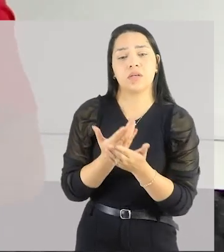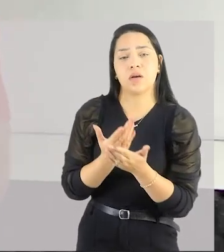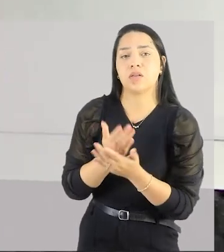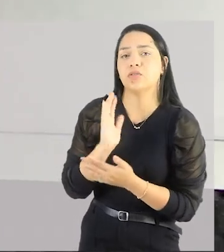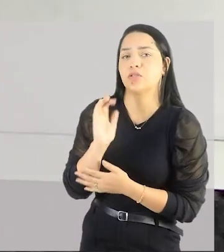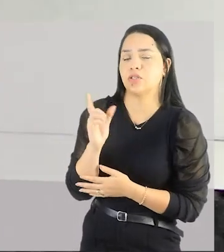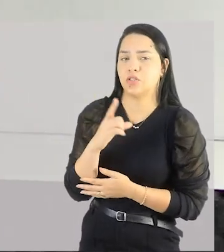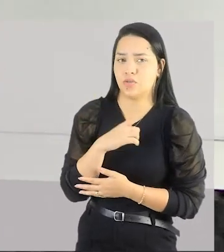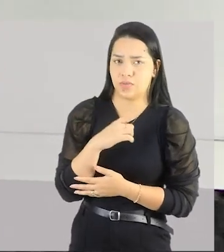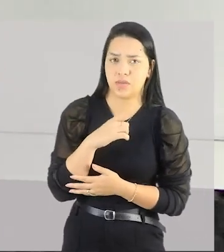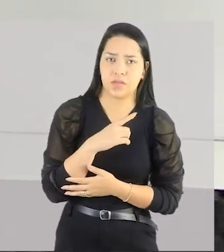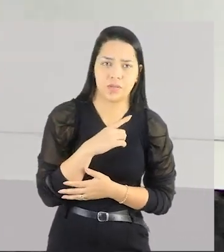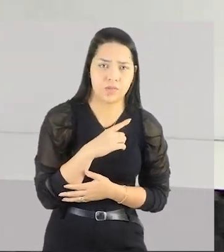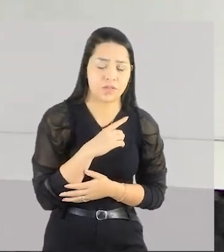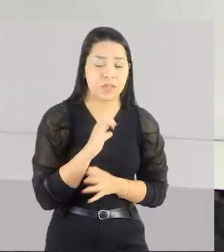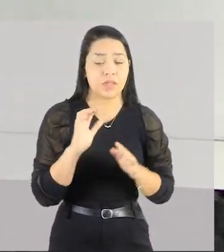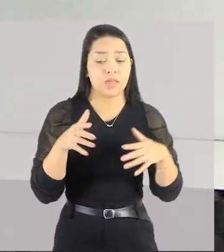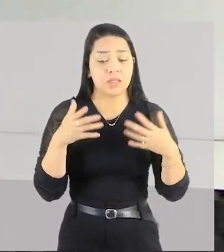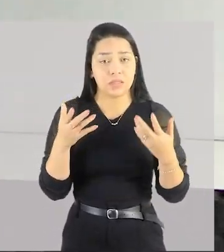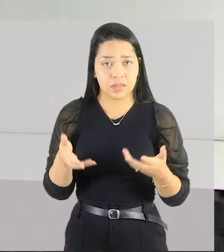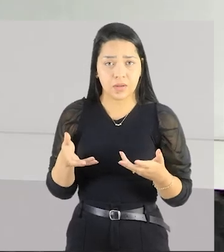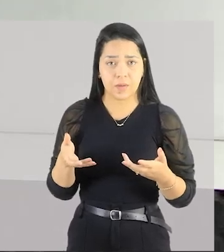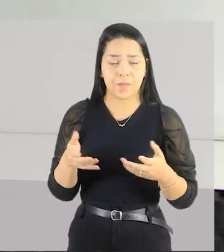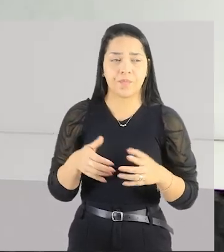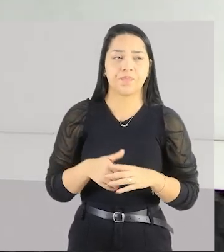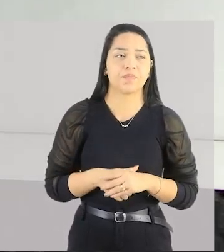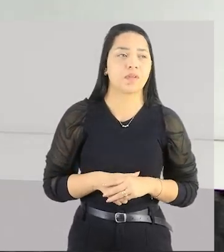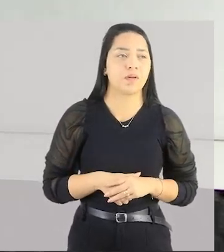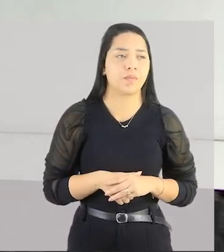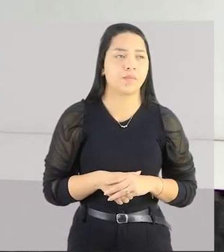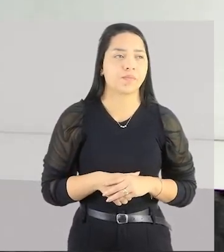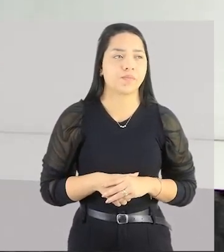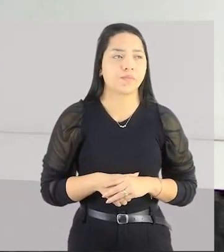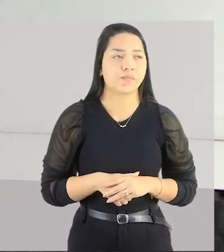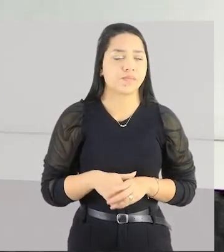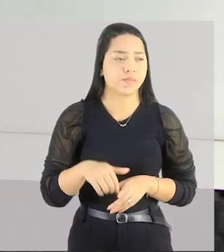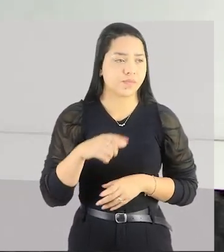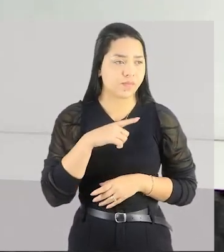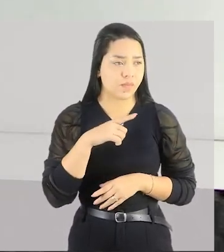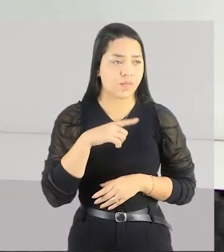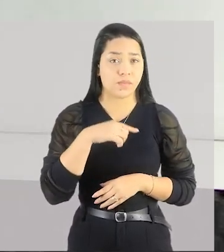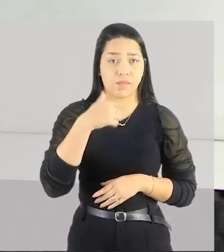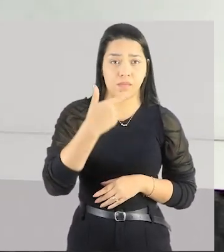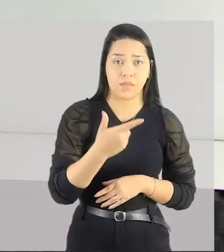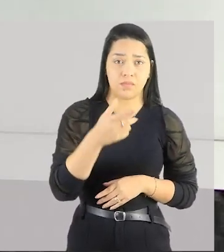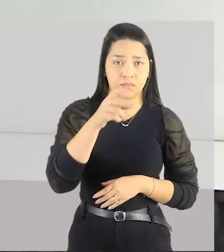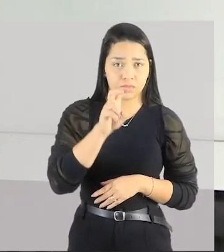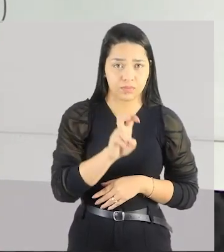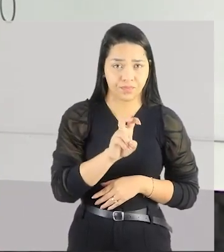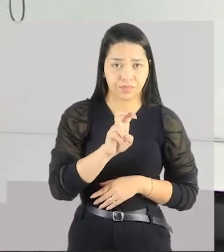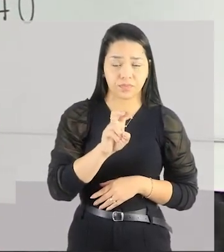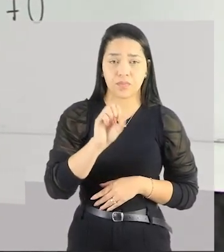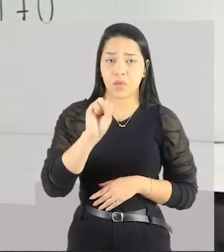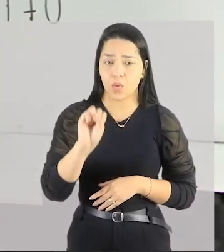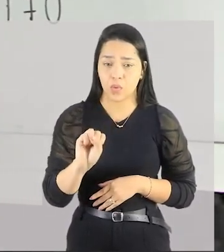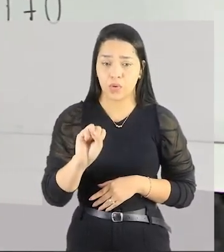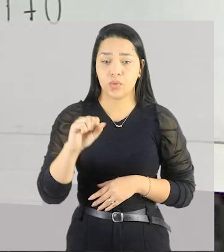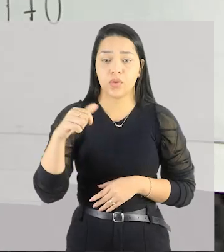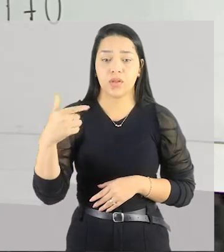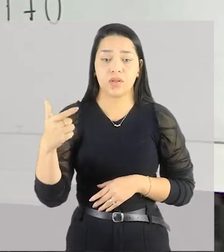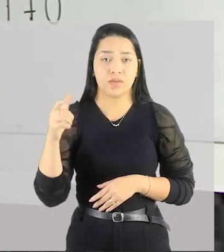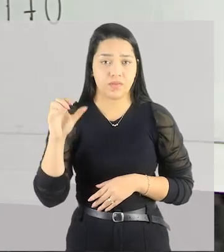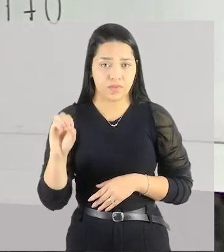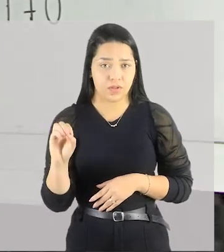tivemos anteriormente, tá? Então, olha só. Aqui eu tenho 25, 8,